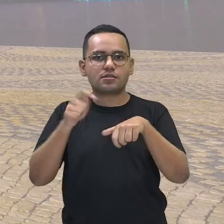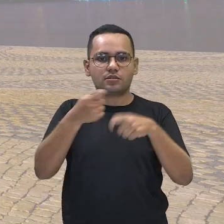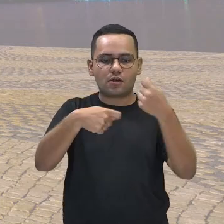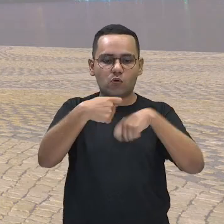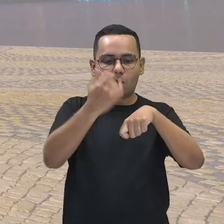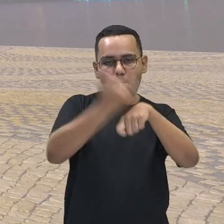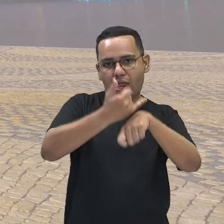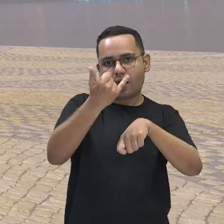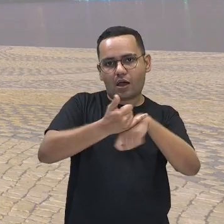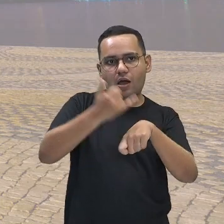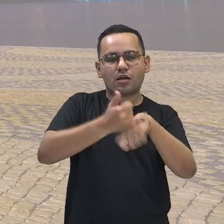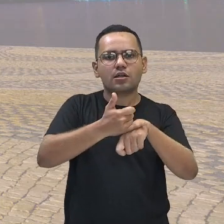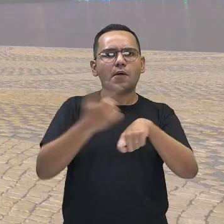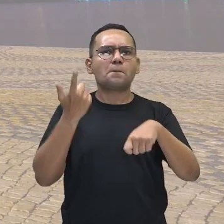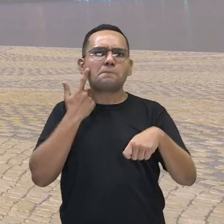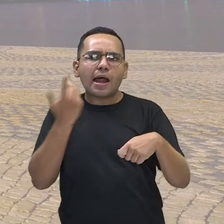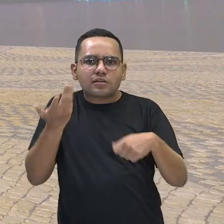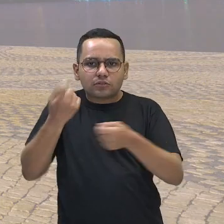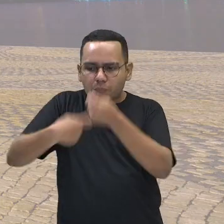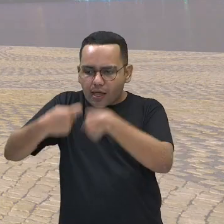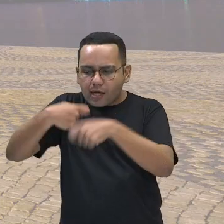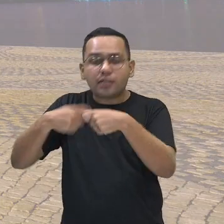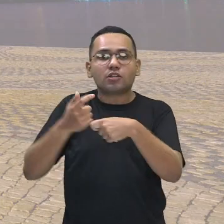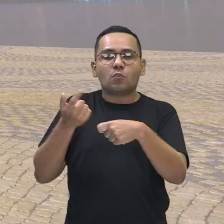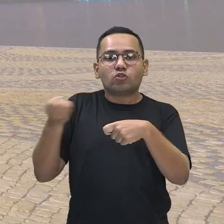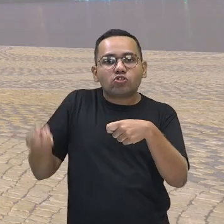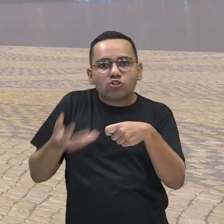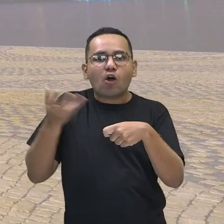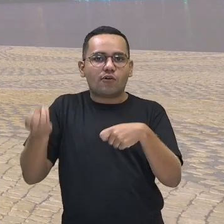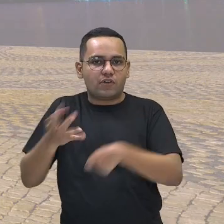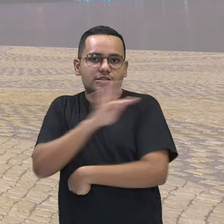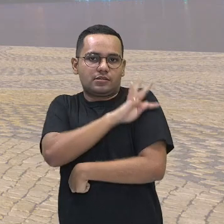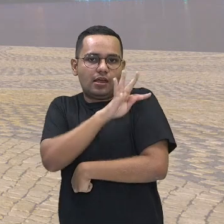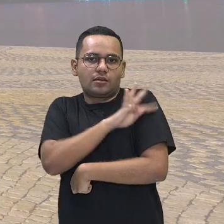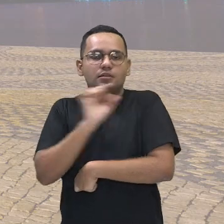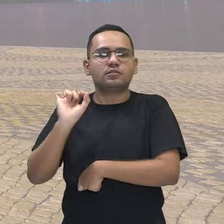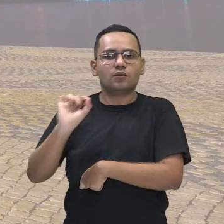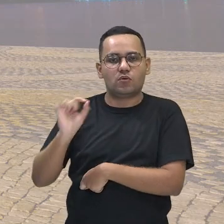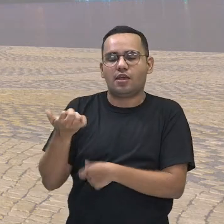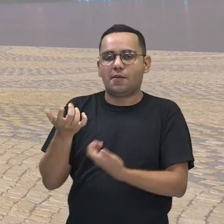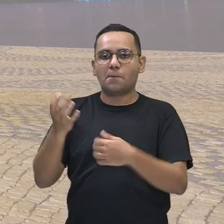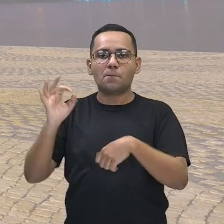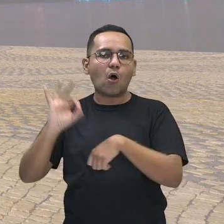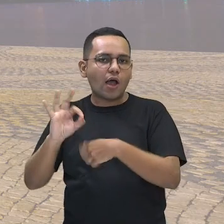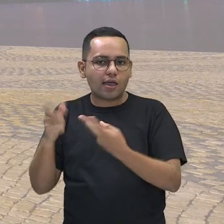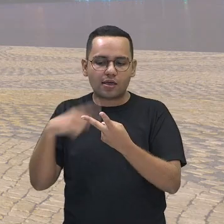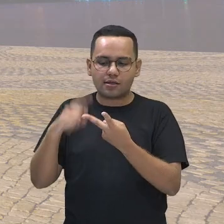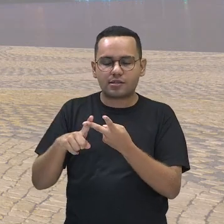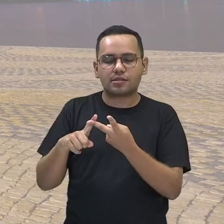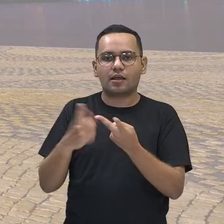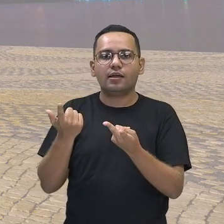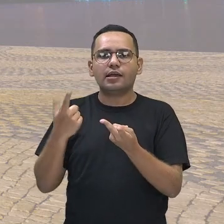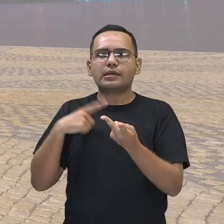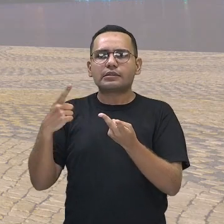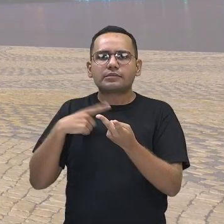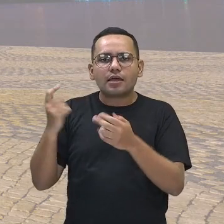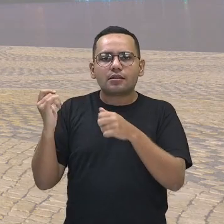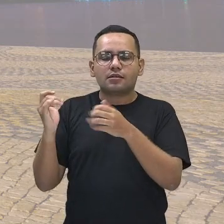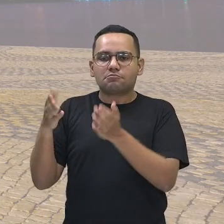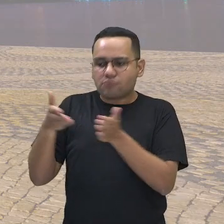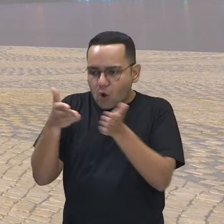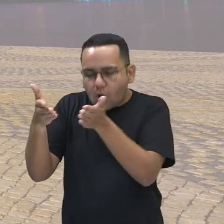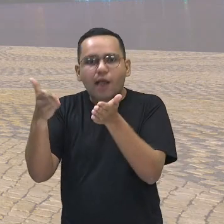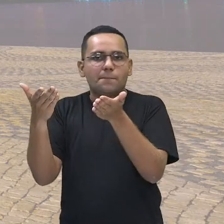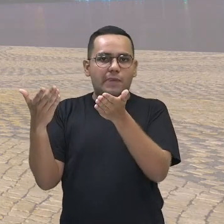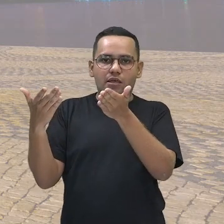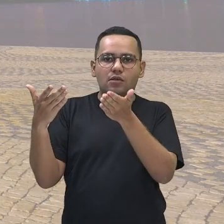começar a ter uma nova dinâmica com a utilização de moedas, com o estabelecimento de novas rotas comerciais, e isso